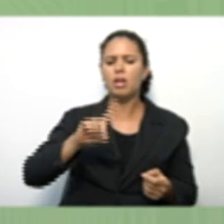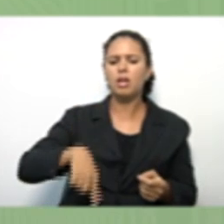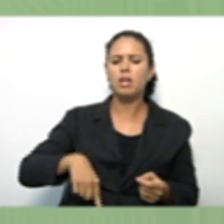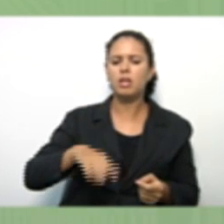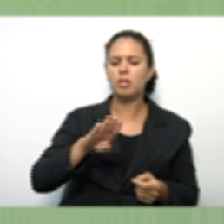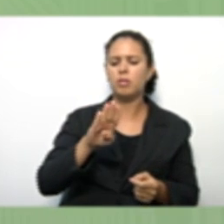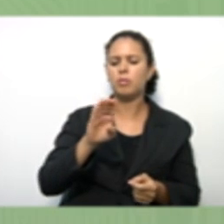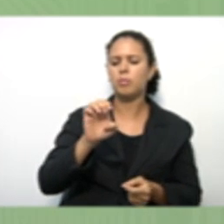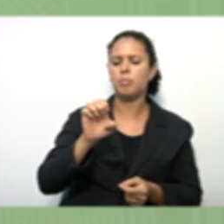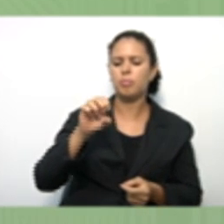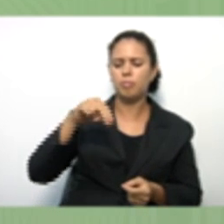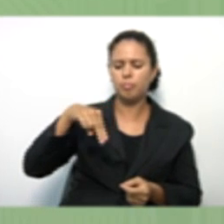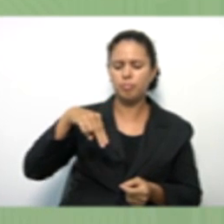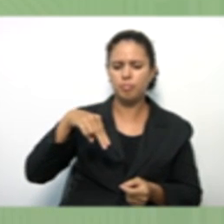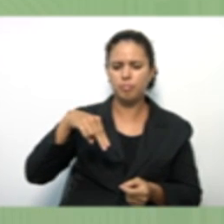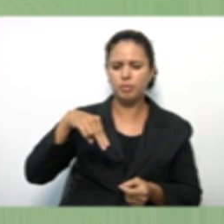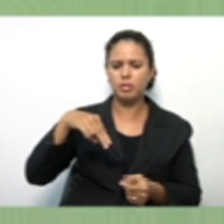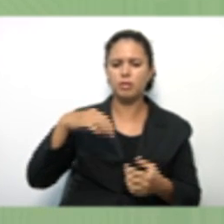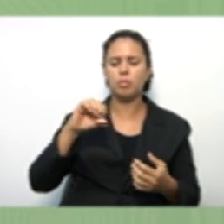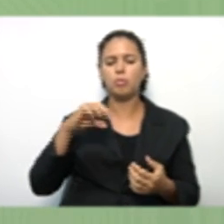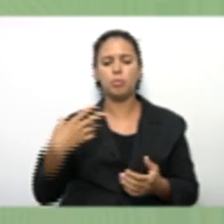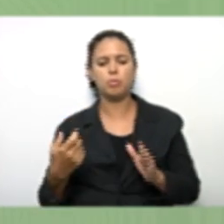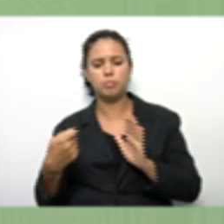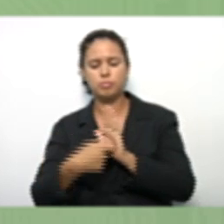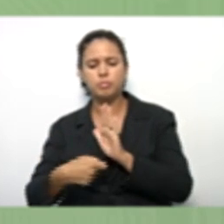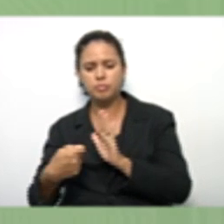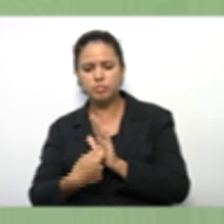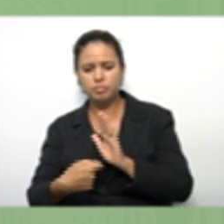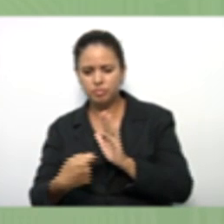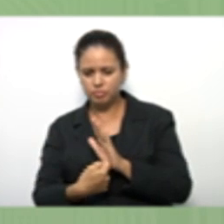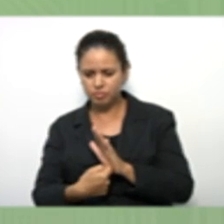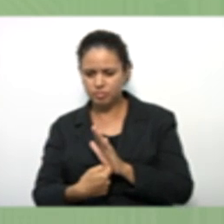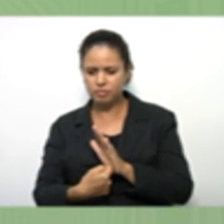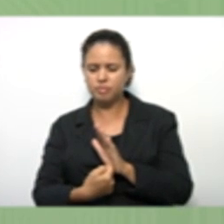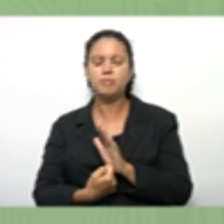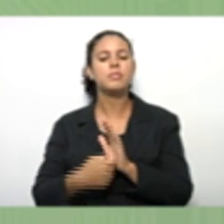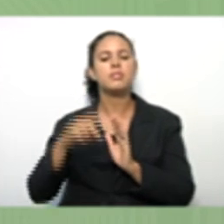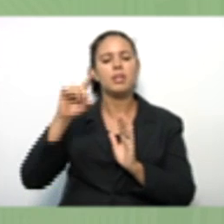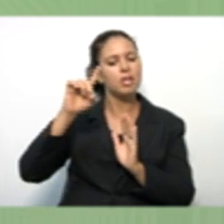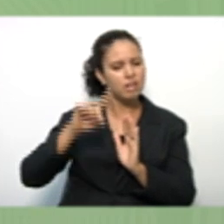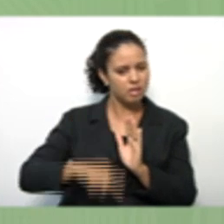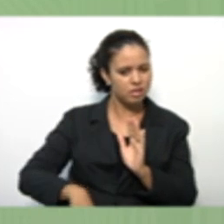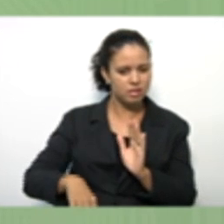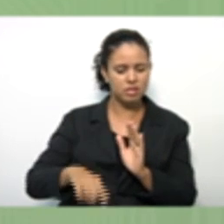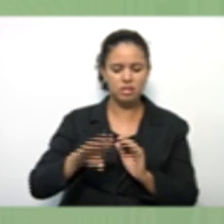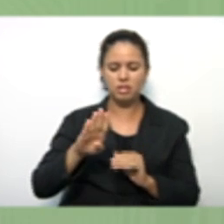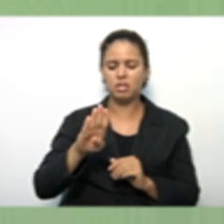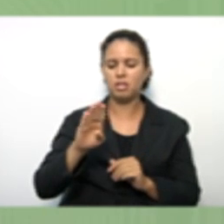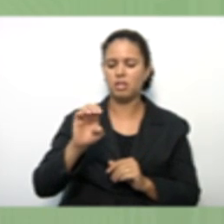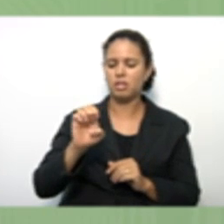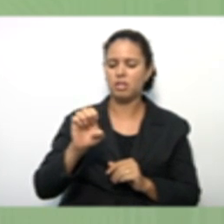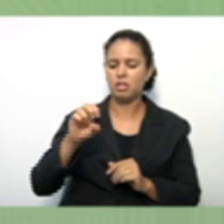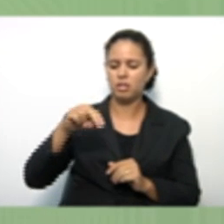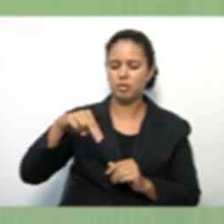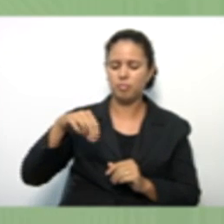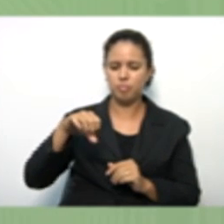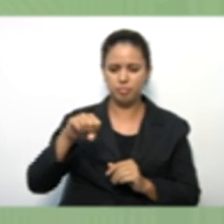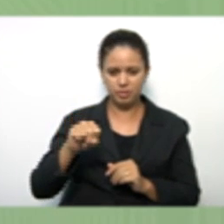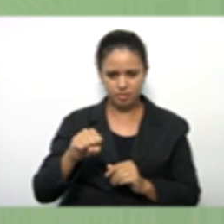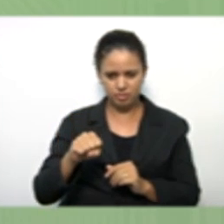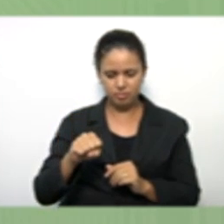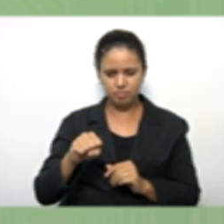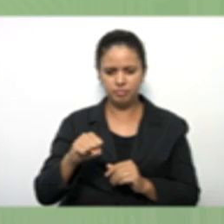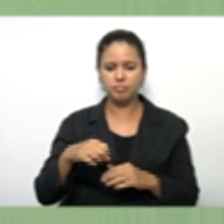direito ou uma obrigação? E aí, professora? É o bem melhor de todos, né, professor Aloy? Exatamente, Caixa e aquele- equivalentes de caixa. É